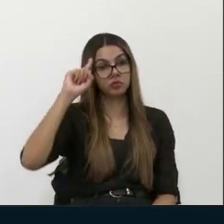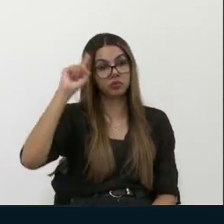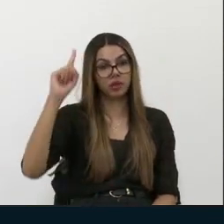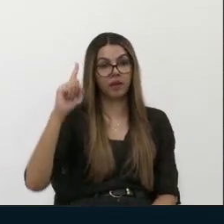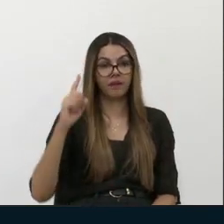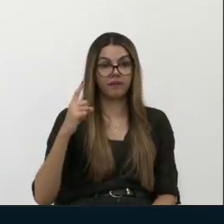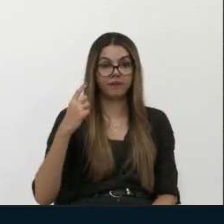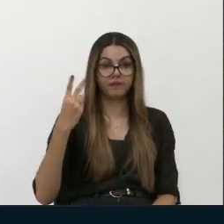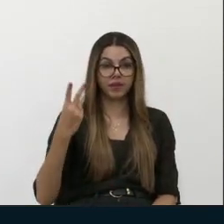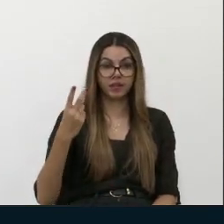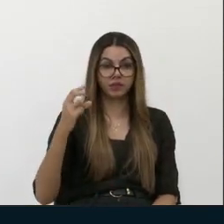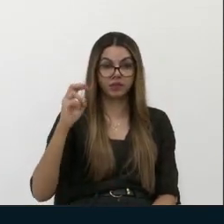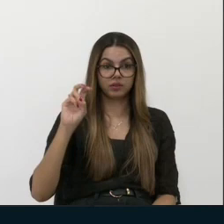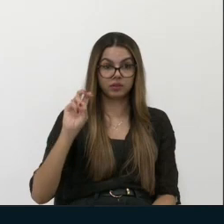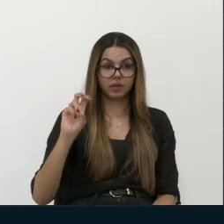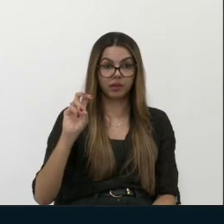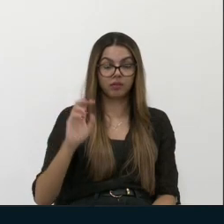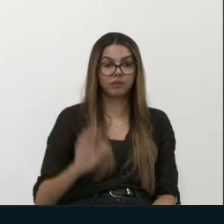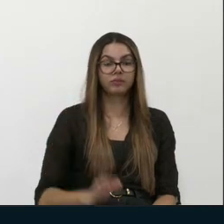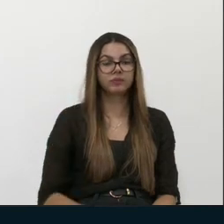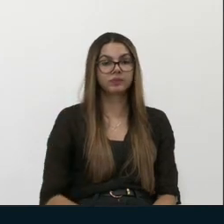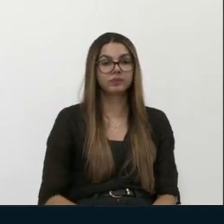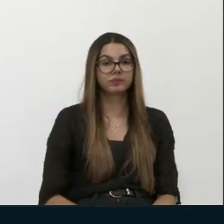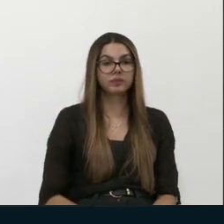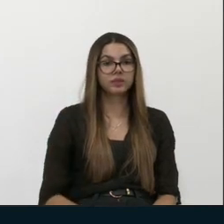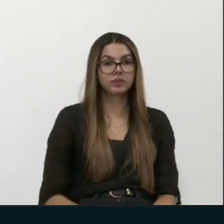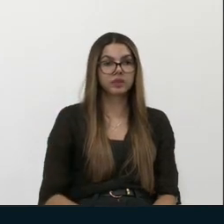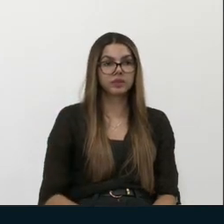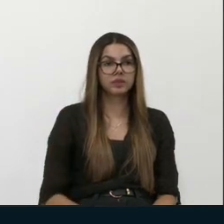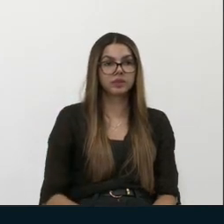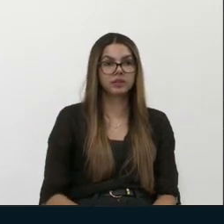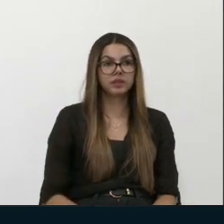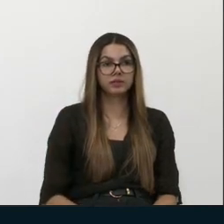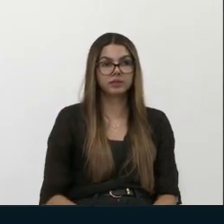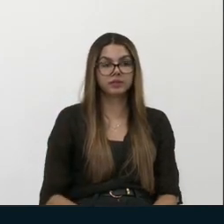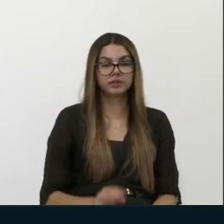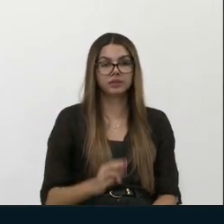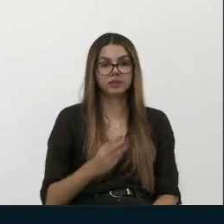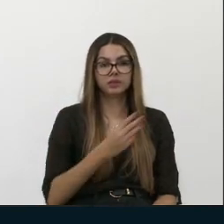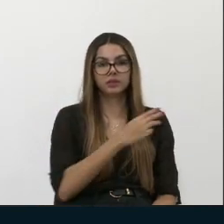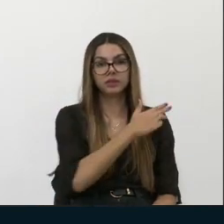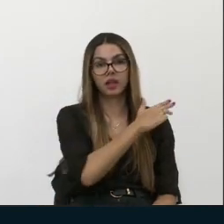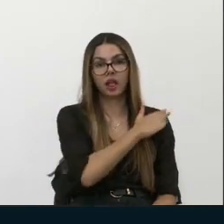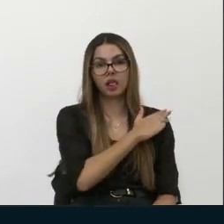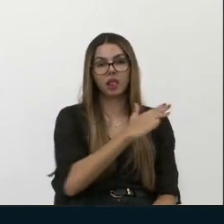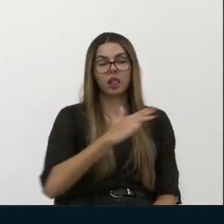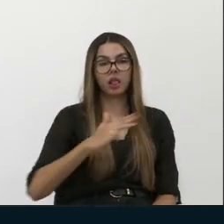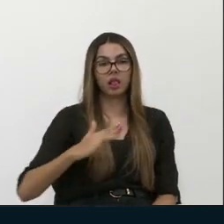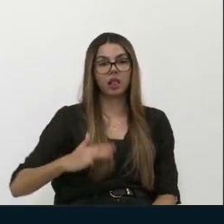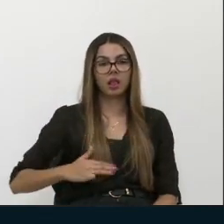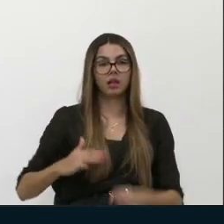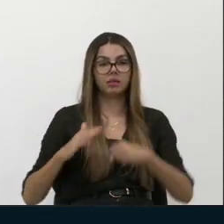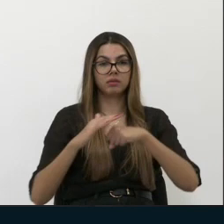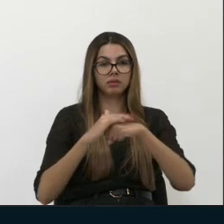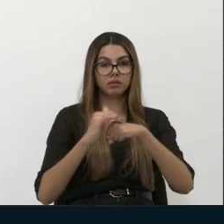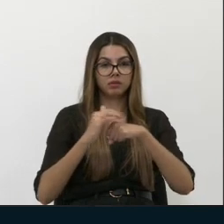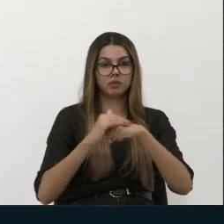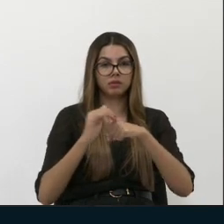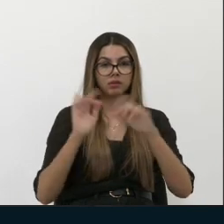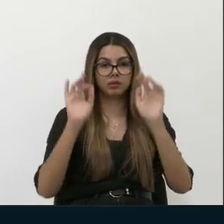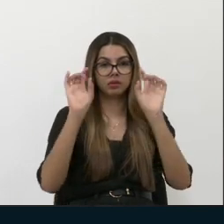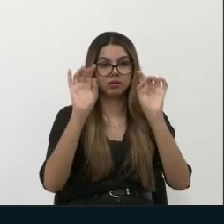no Trevo de Bom Sucesso. Nós sabemos que o Lula sempre teve um carinho especial por